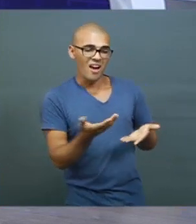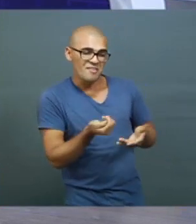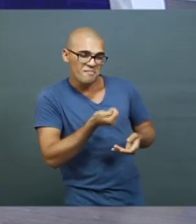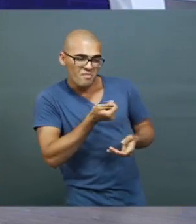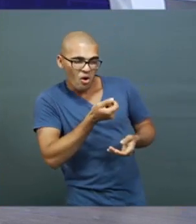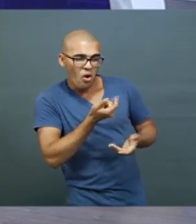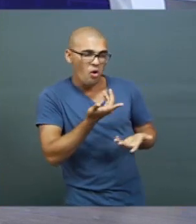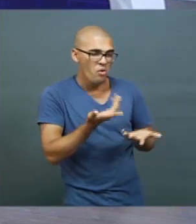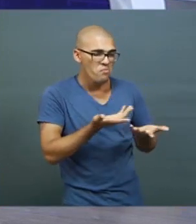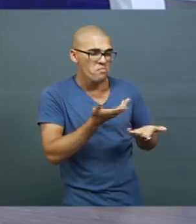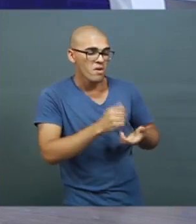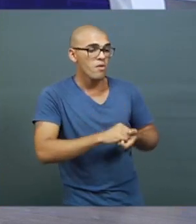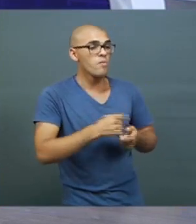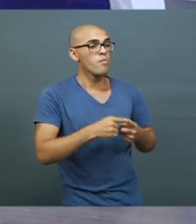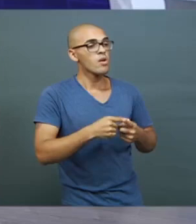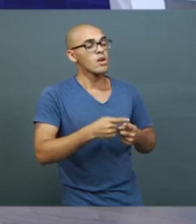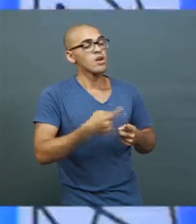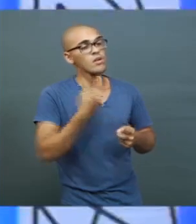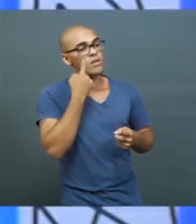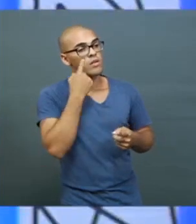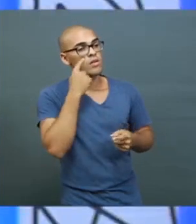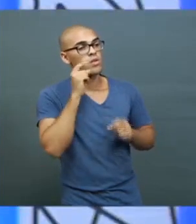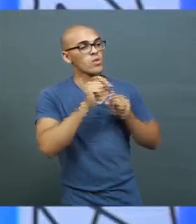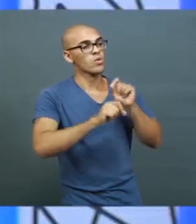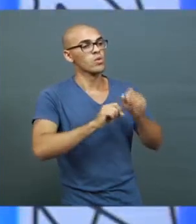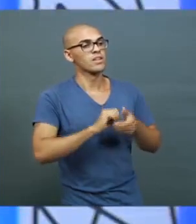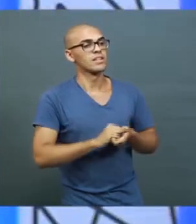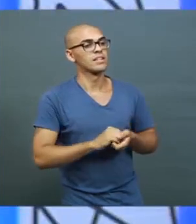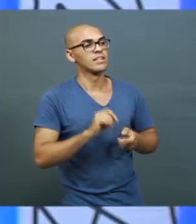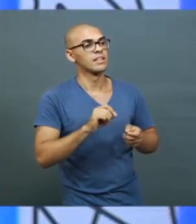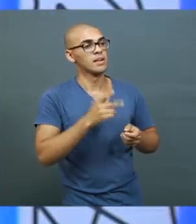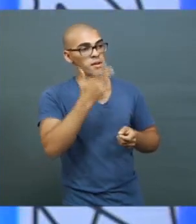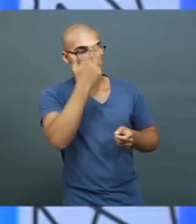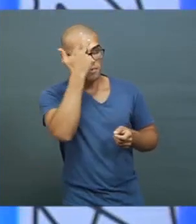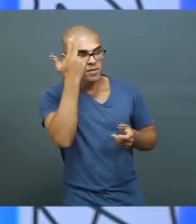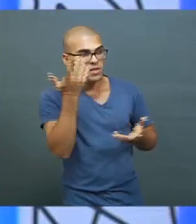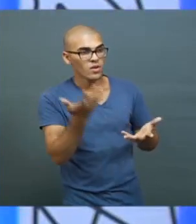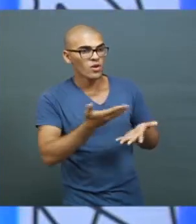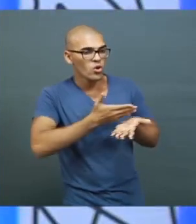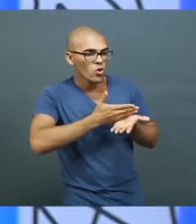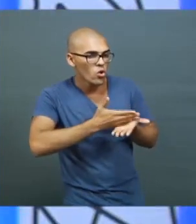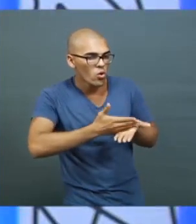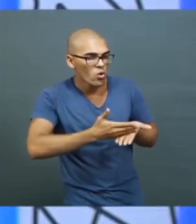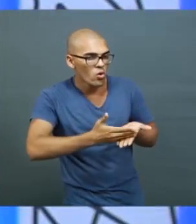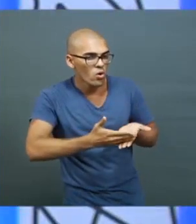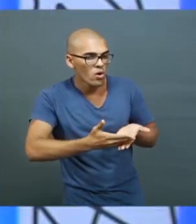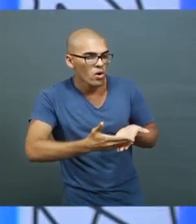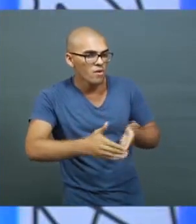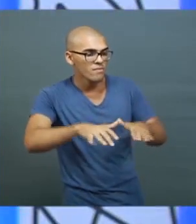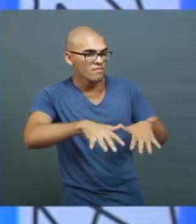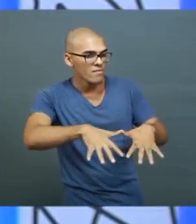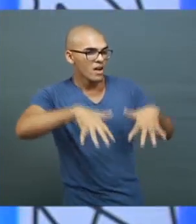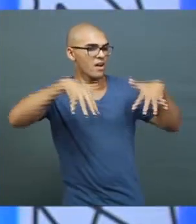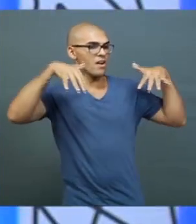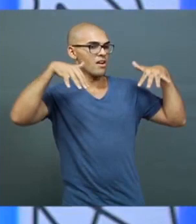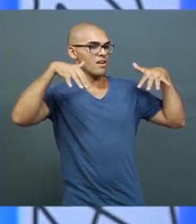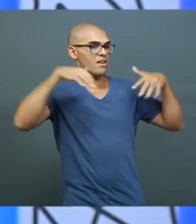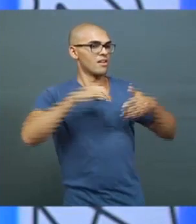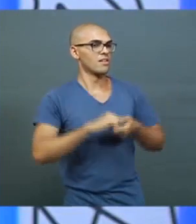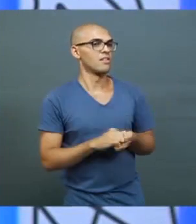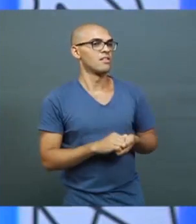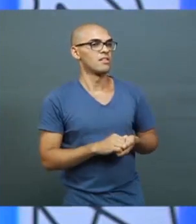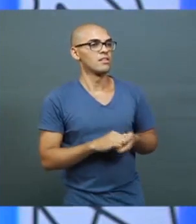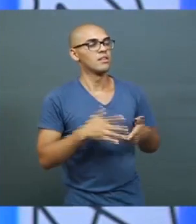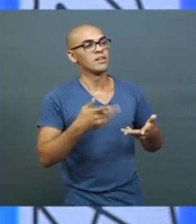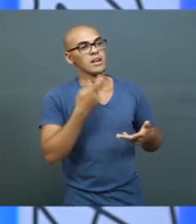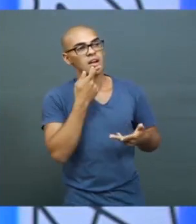Porque, na verdade, o que a gente vive aqui hoje também é formação de plateia, né? Entendeu? A gente tem sempre no primeiro, em todas as peças, a gente tem uma pessoa